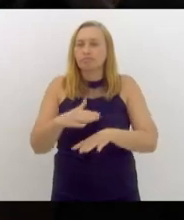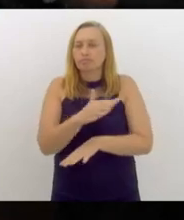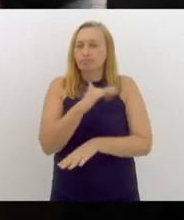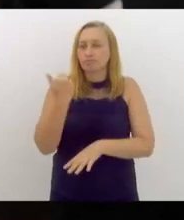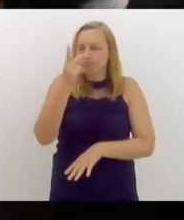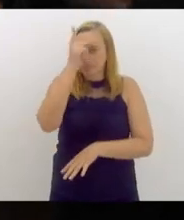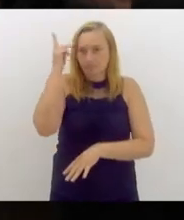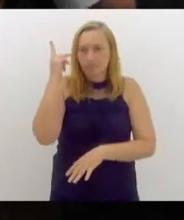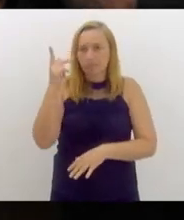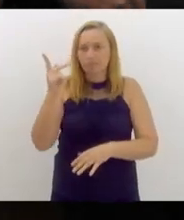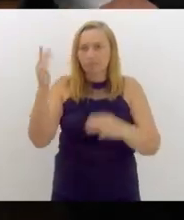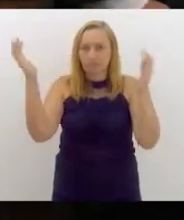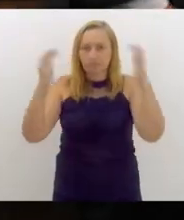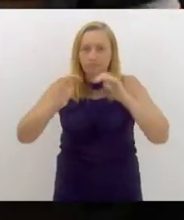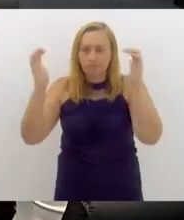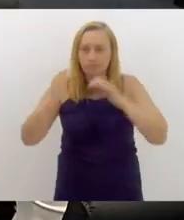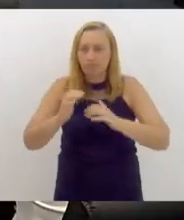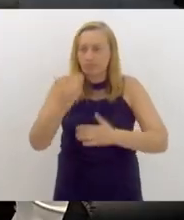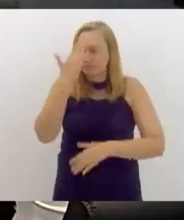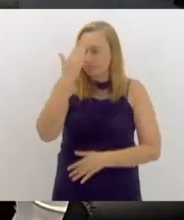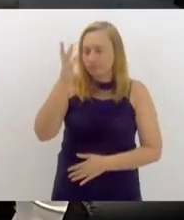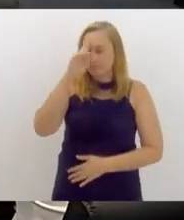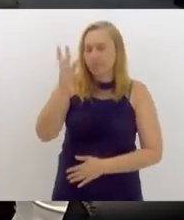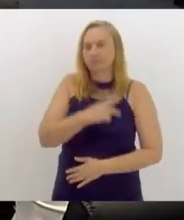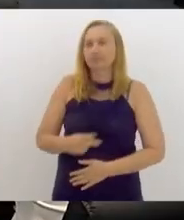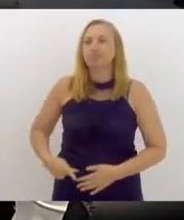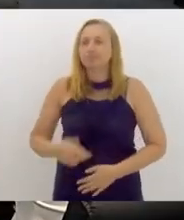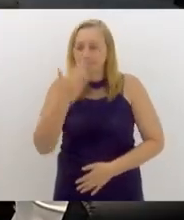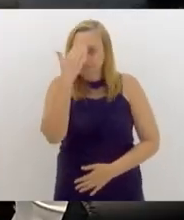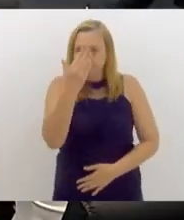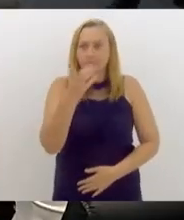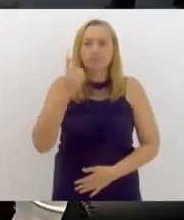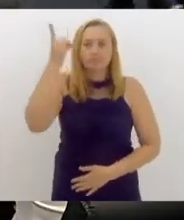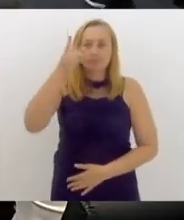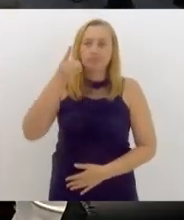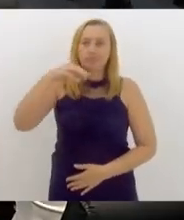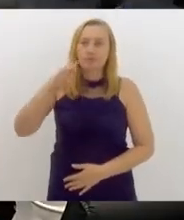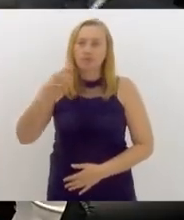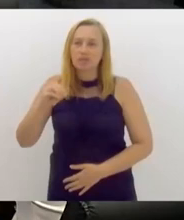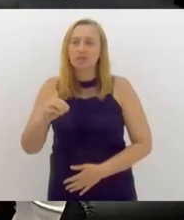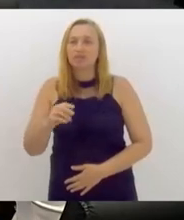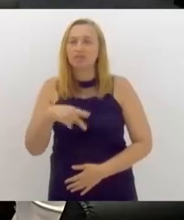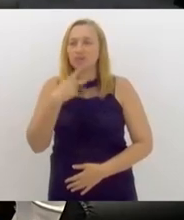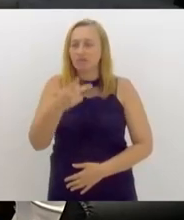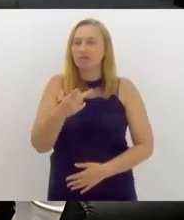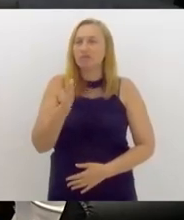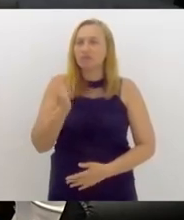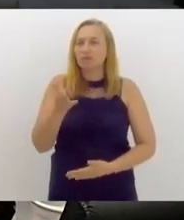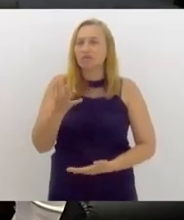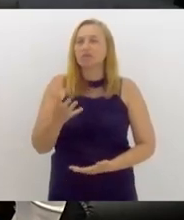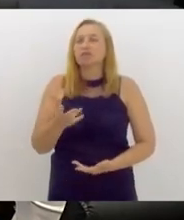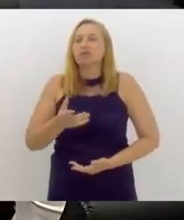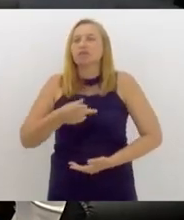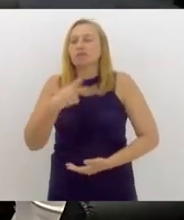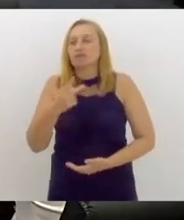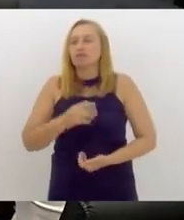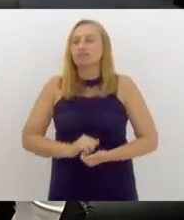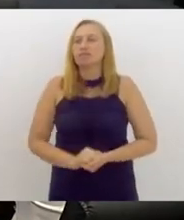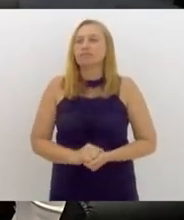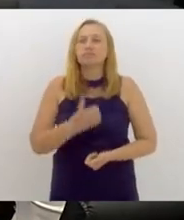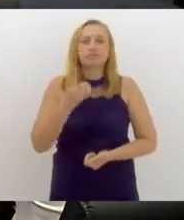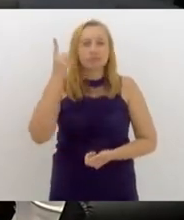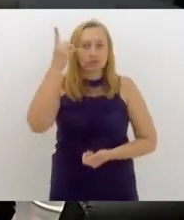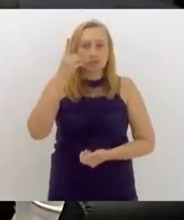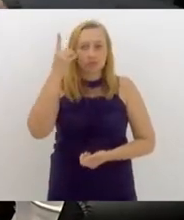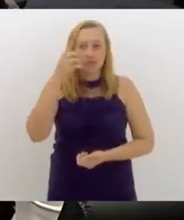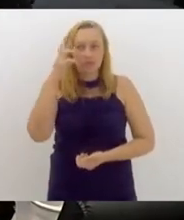calamidade. Obrigado pela atenção, presidente. Obrigado, deputado Carlos Macedo, pela participação. Está feita a recomendação. Deputada Renata